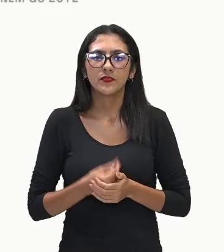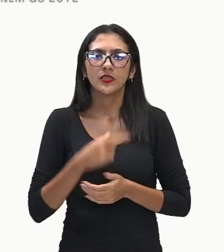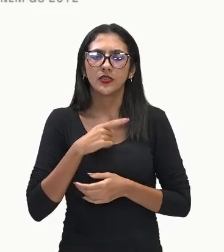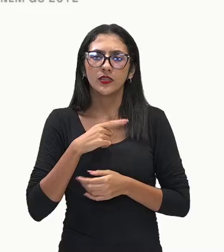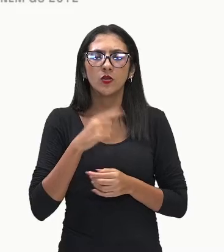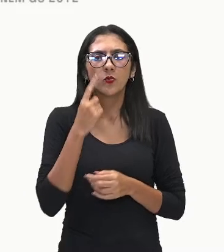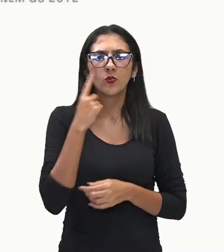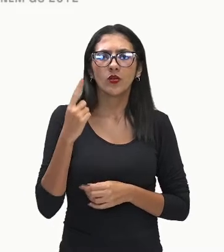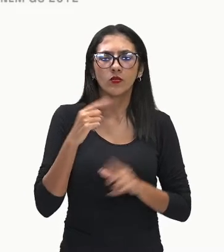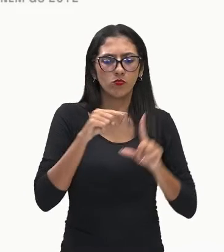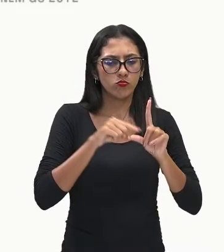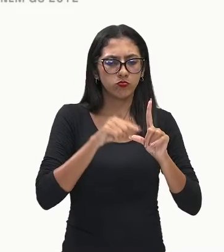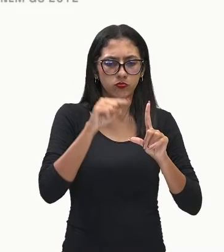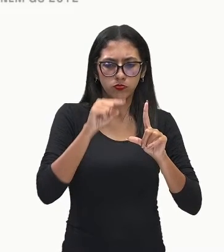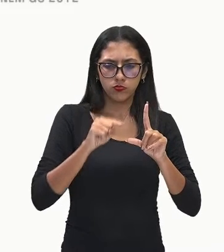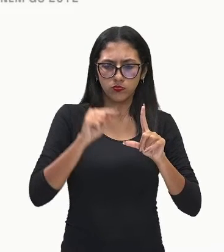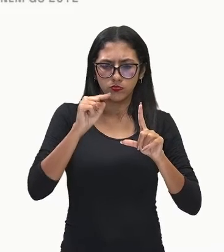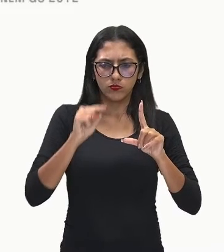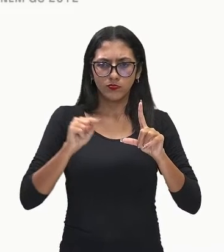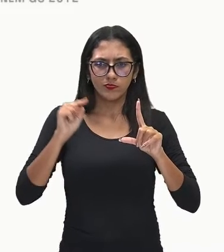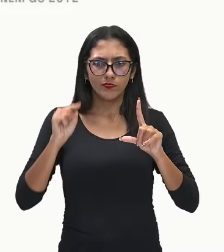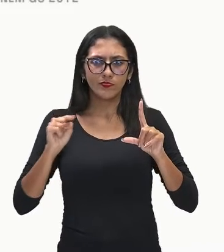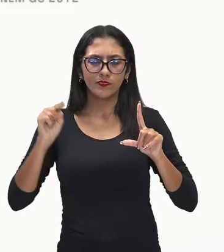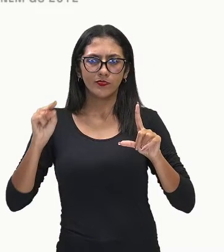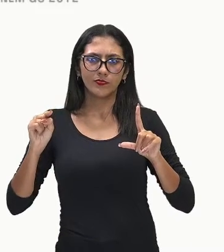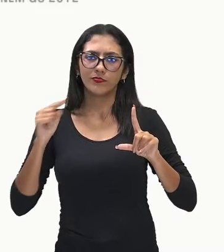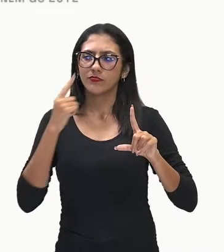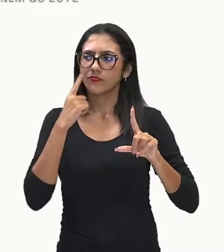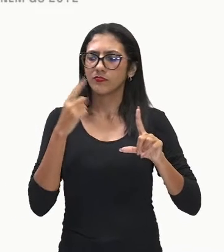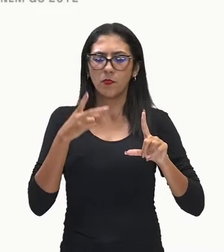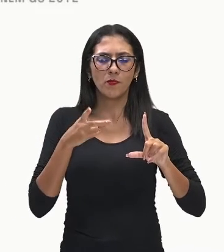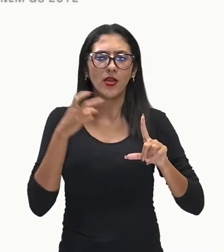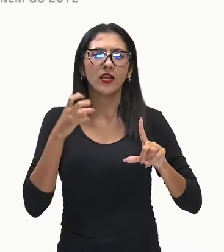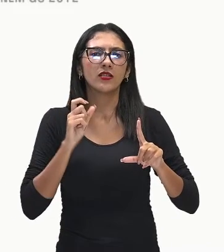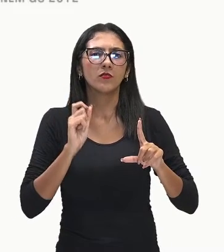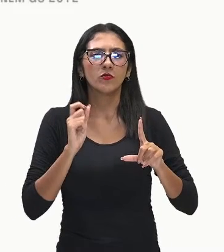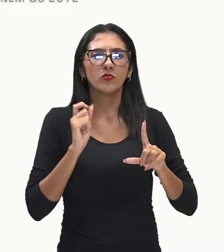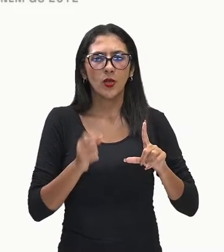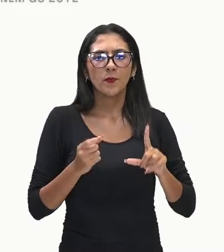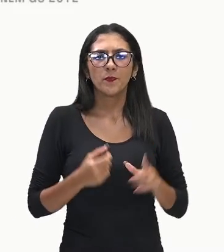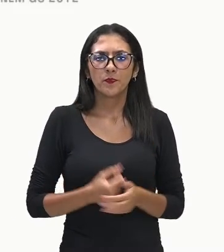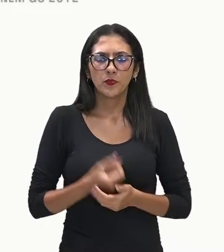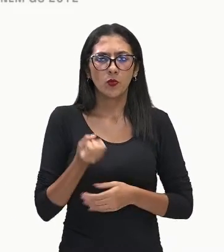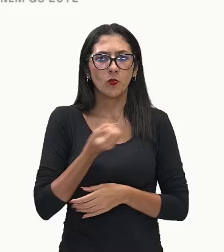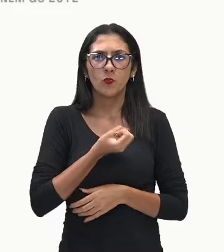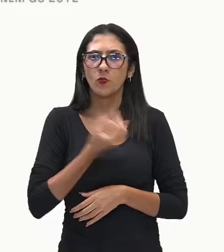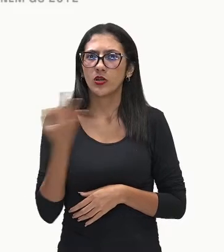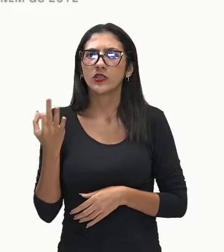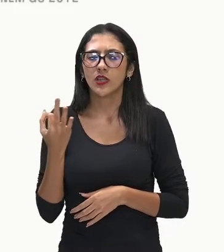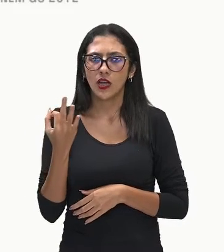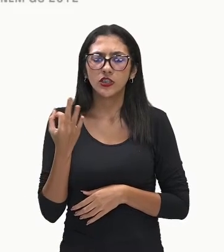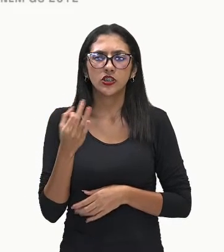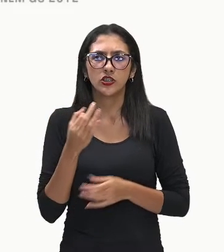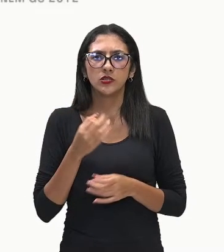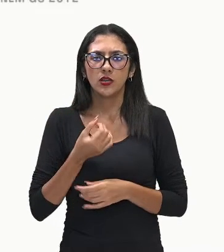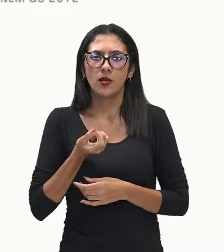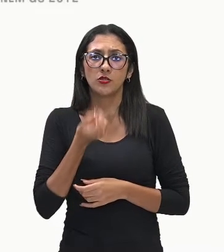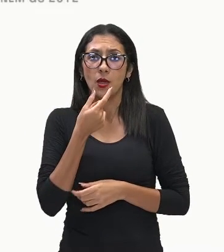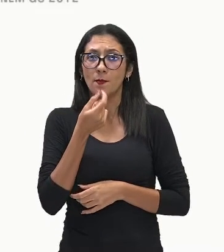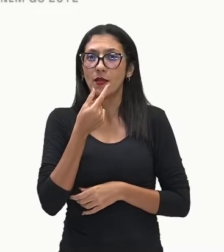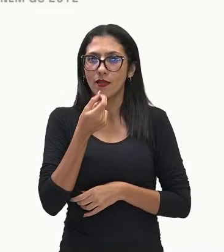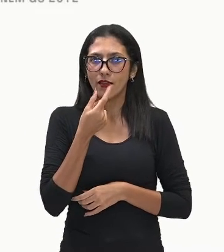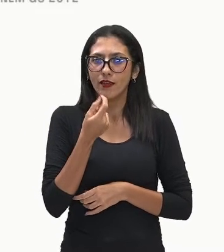indicando, né, o montante de medicamentos que foram vendidos, né, em reais